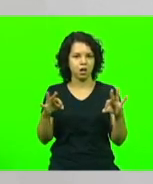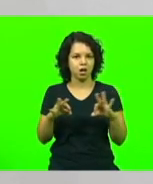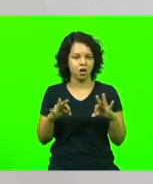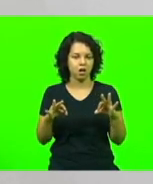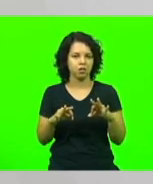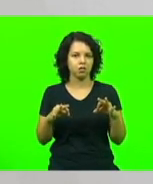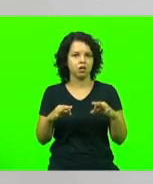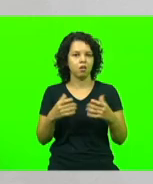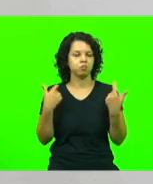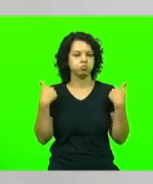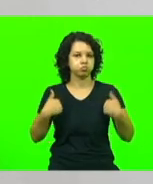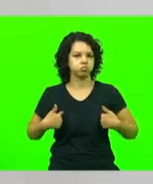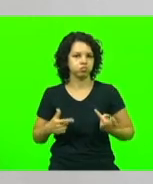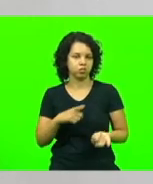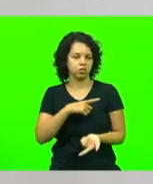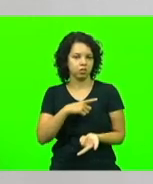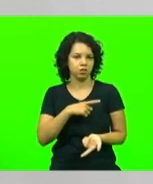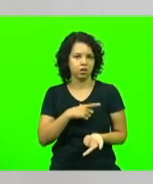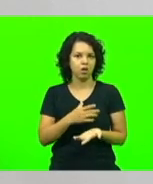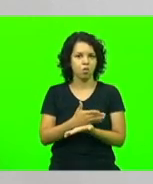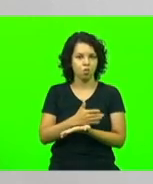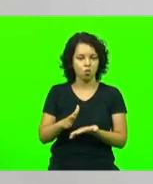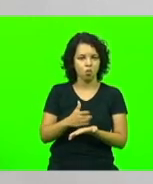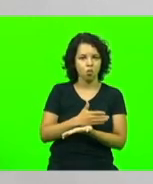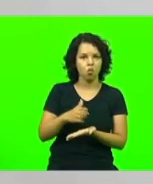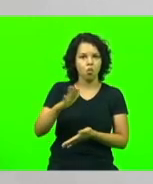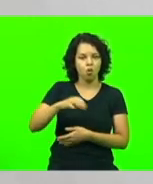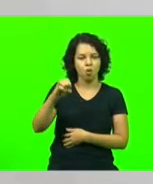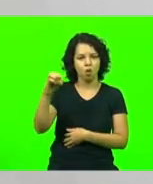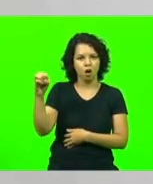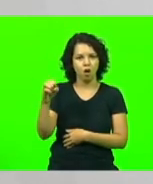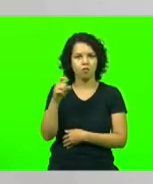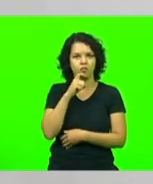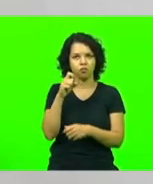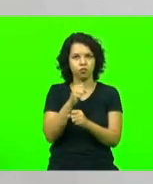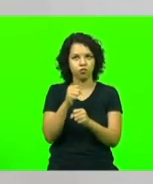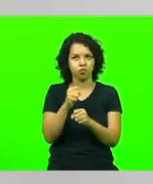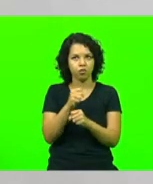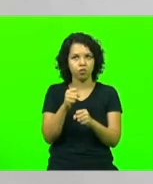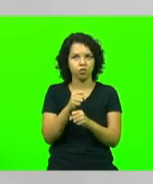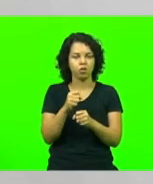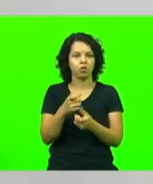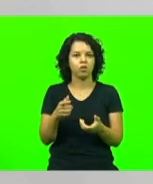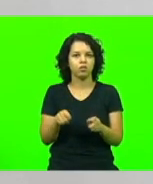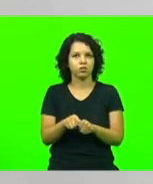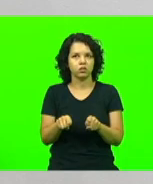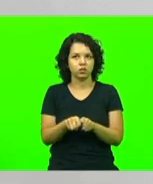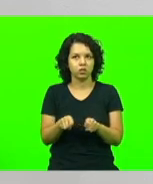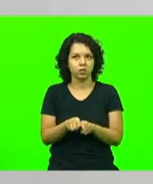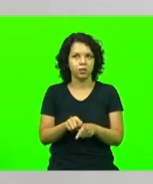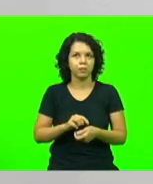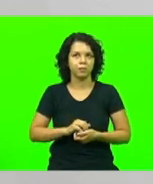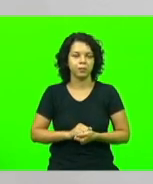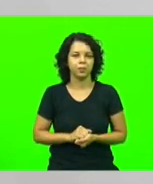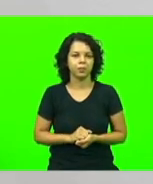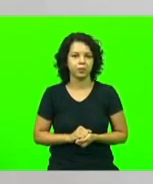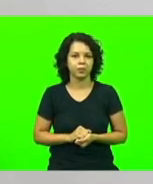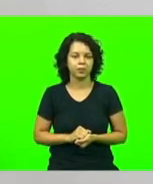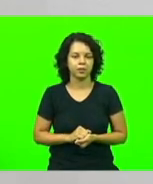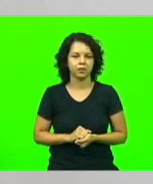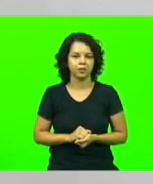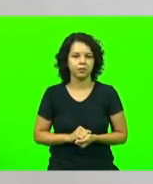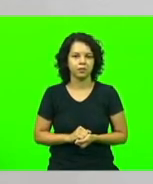de blusa. Nós temos gente aí do Oeste aí que é mais frio, Sente um pouquinho mais de frio, mais sensível.